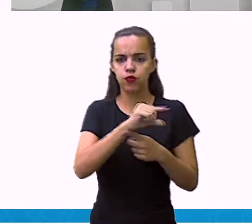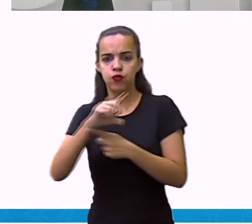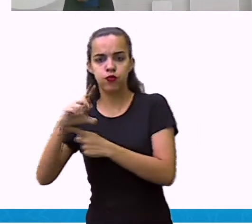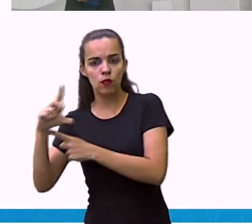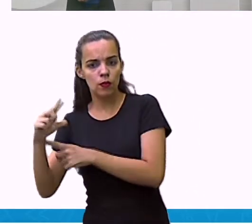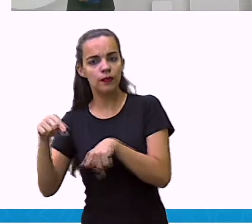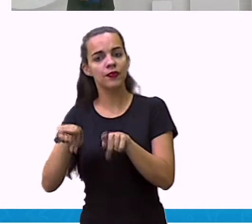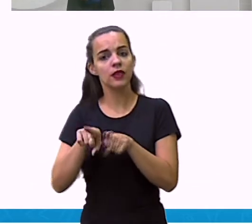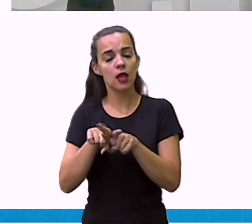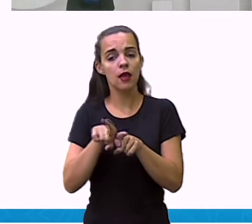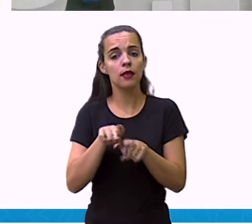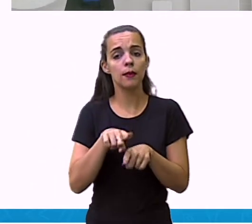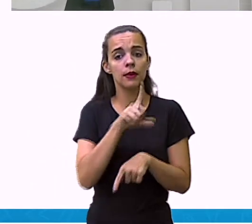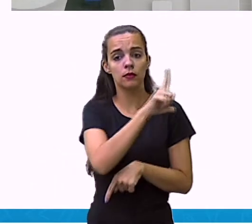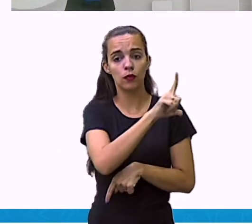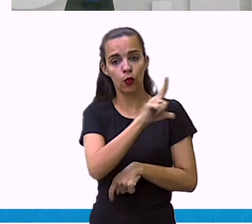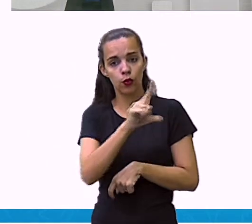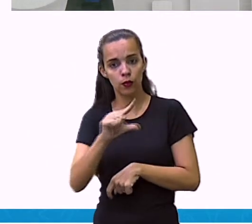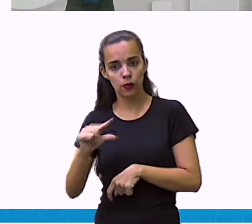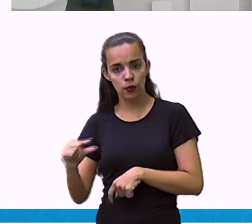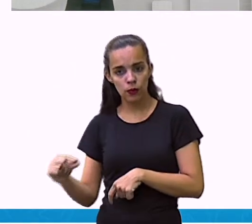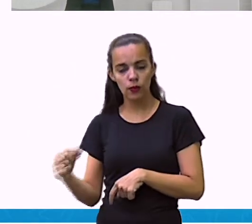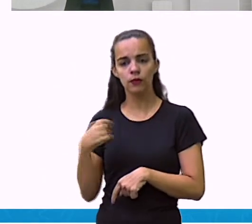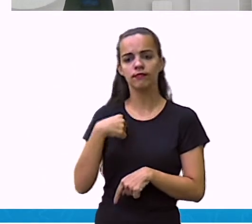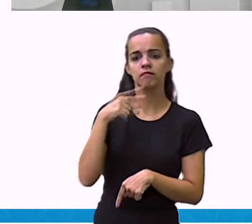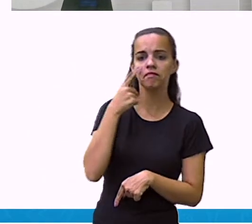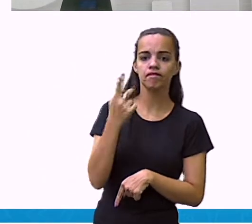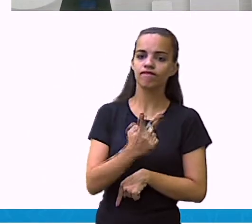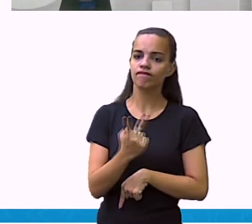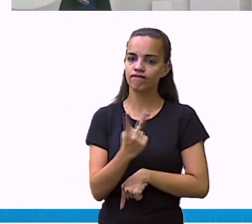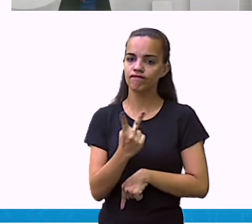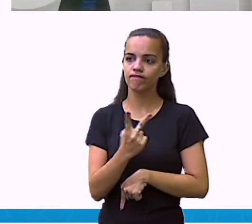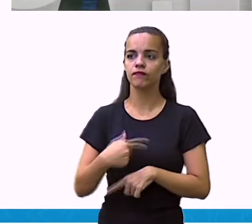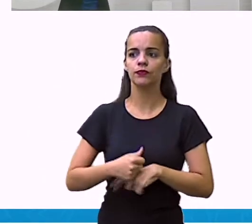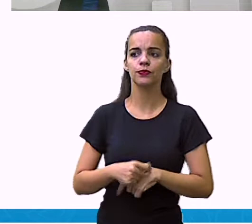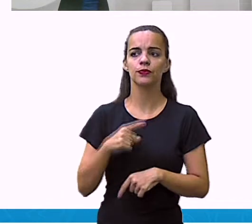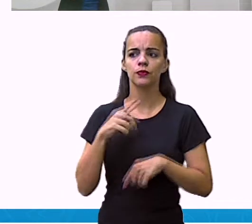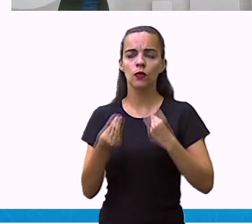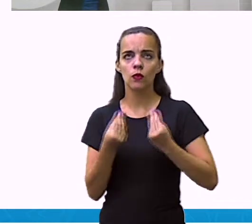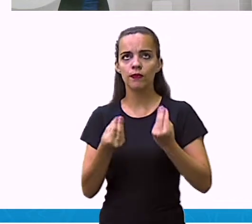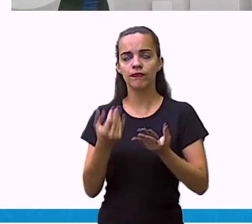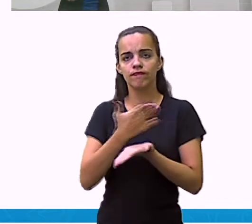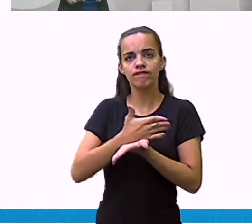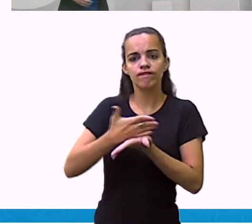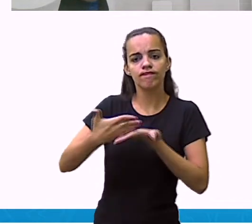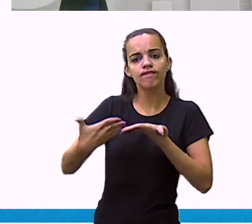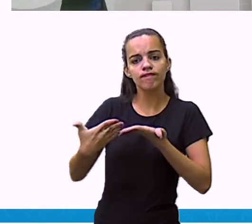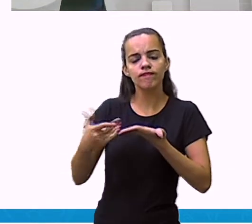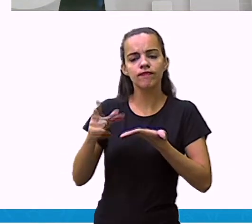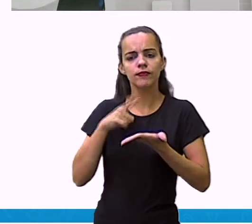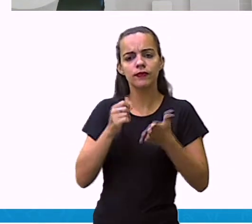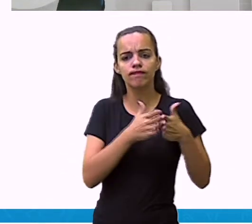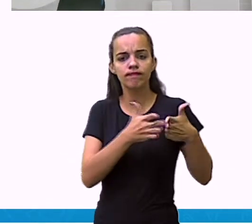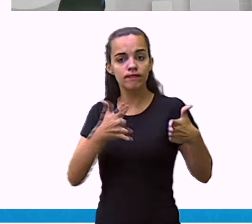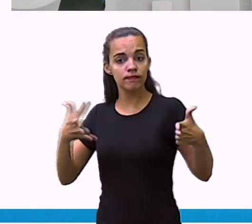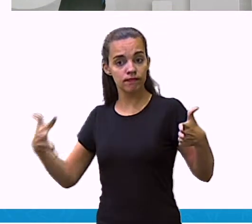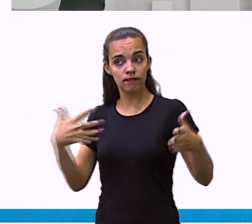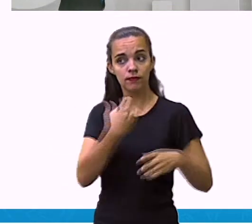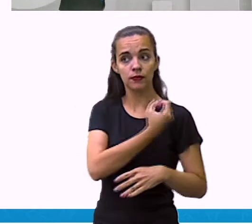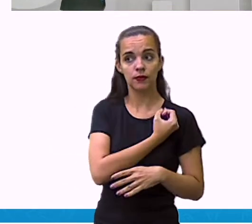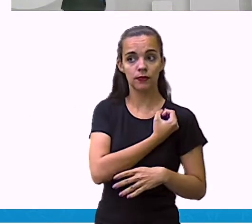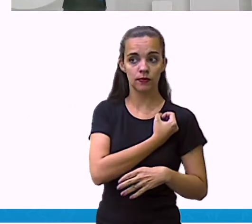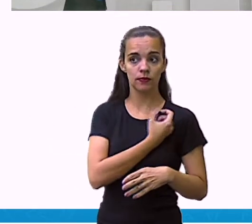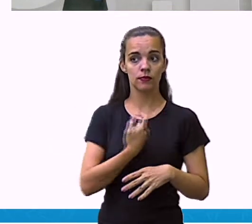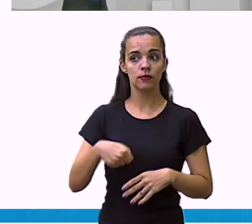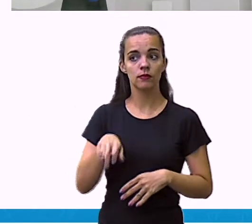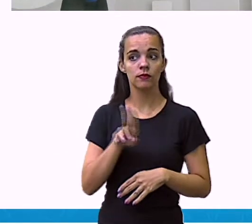em ordem decrescente. Aqui nós vamos completar juntos uma sequência numérica do